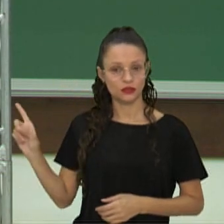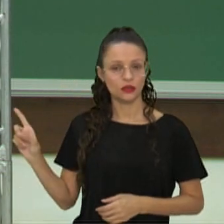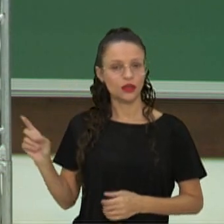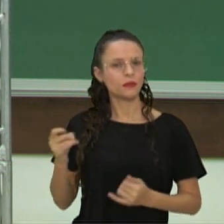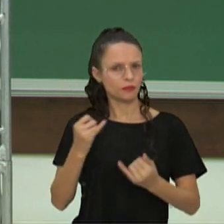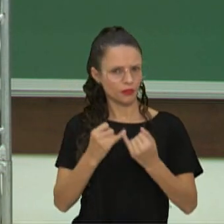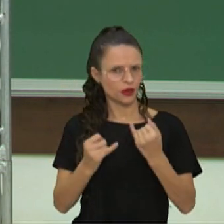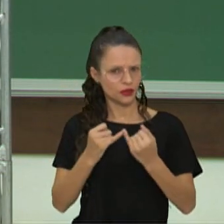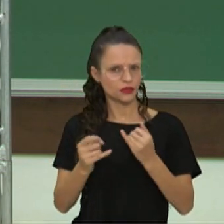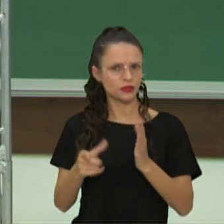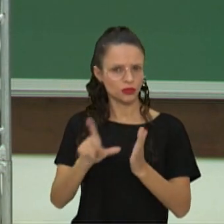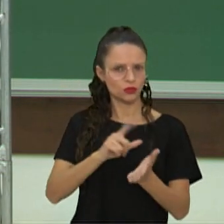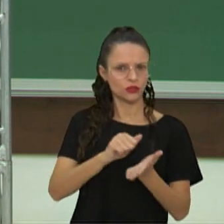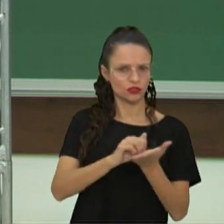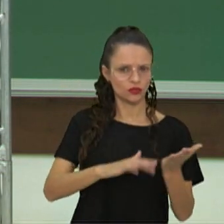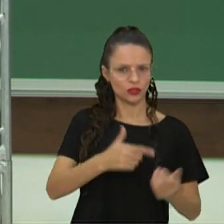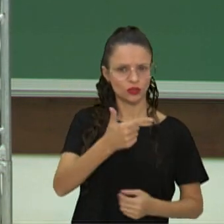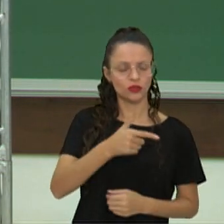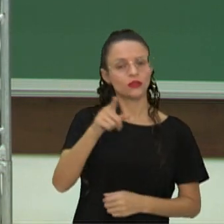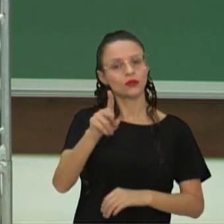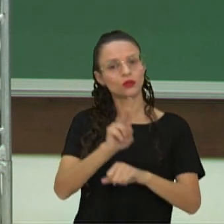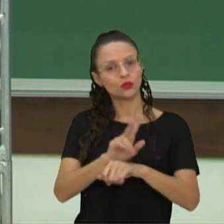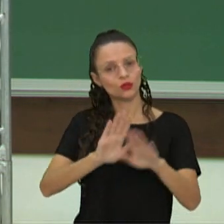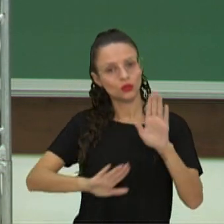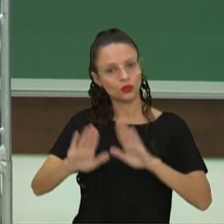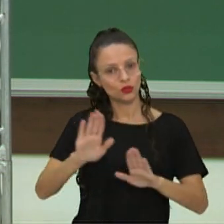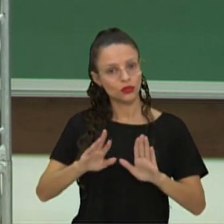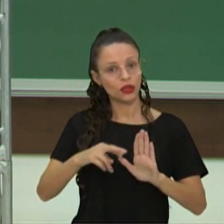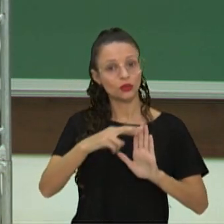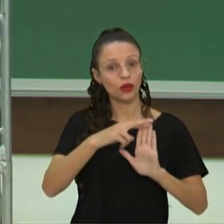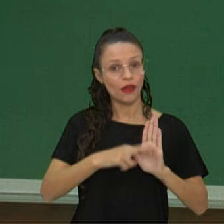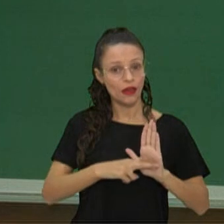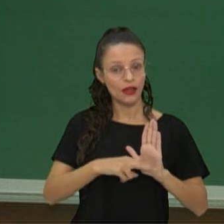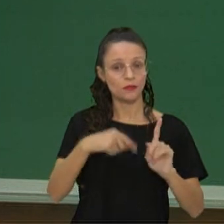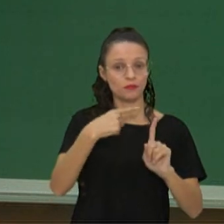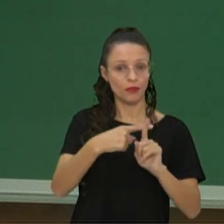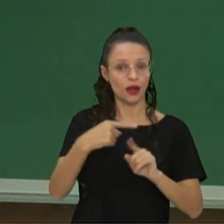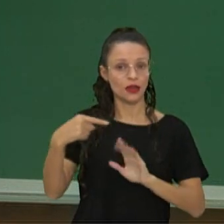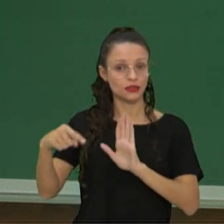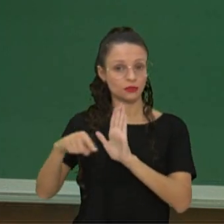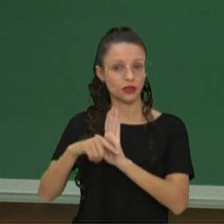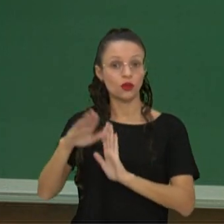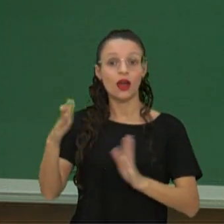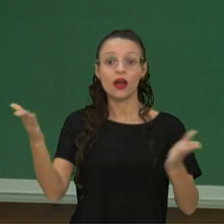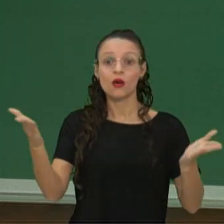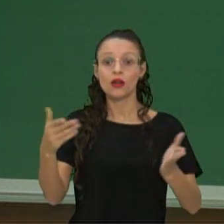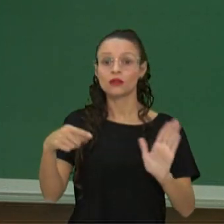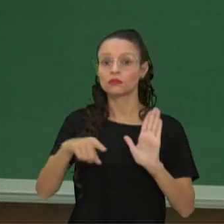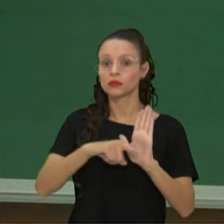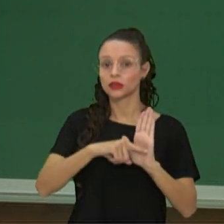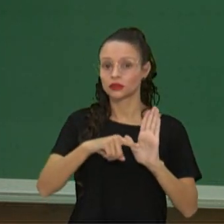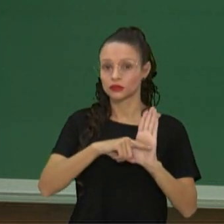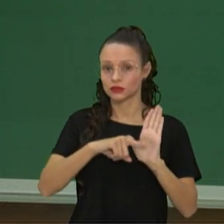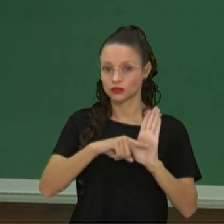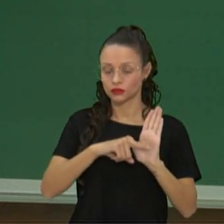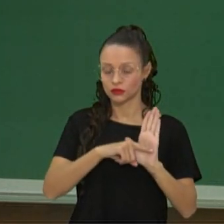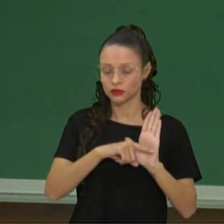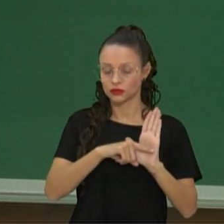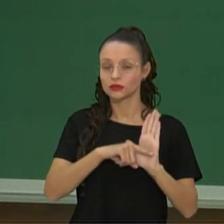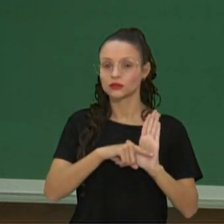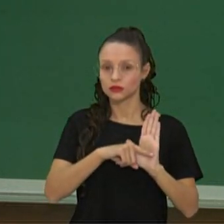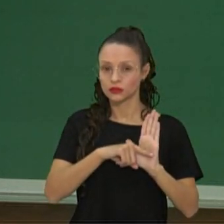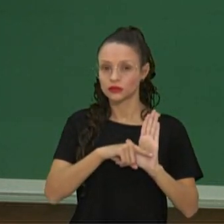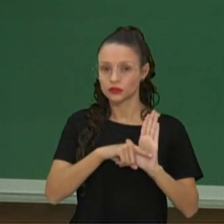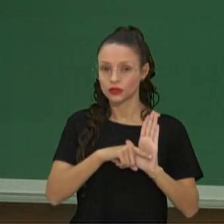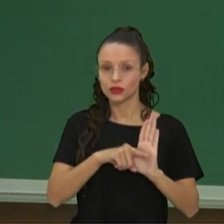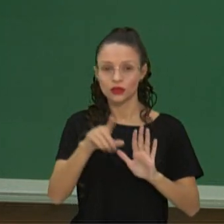muito parecido com o exercício anterior, tome cuidado agora com a regra de sinais. Olha só. Agora eu quero menos. No de menos, eu